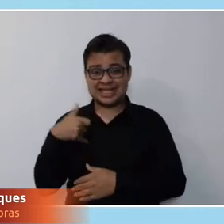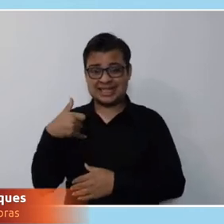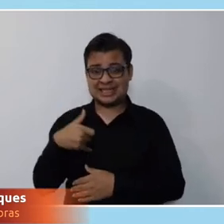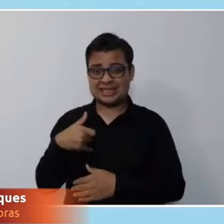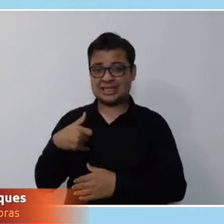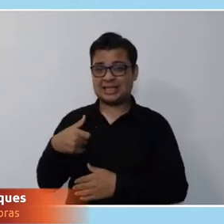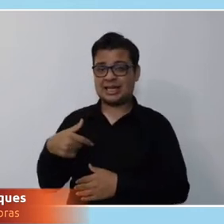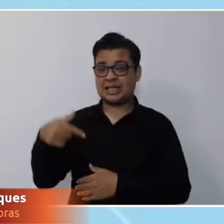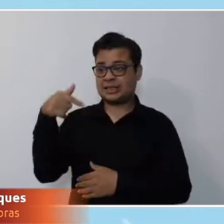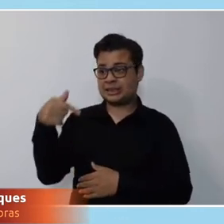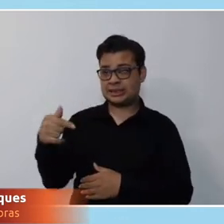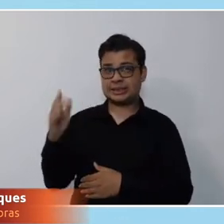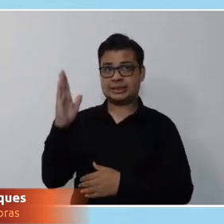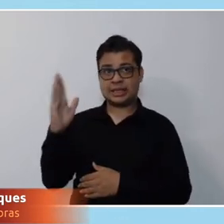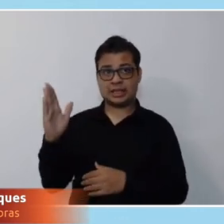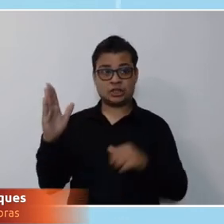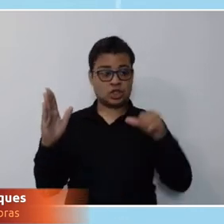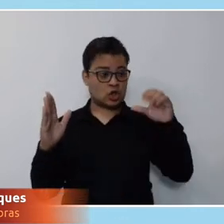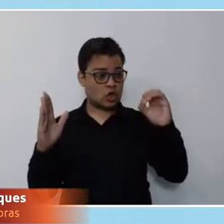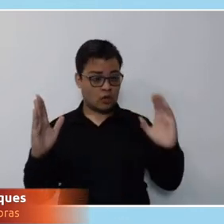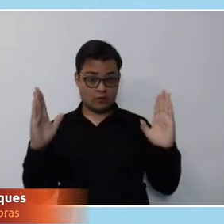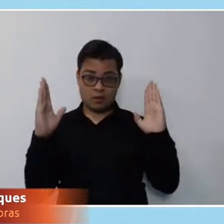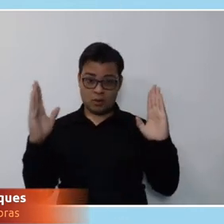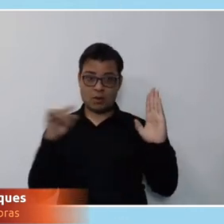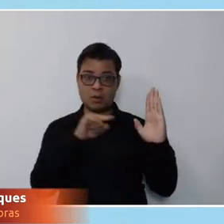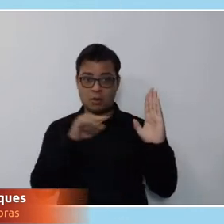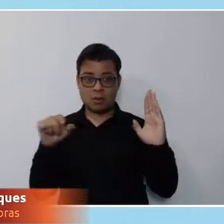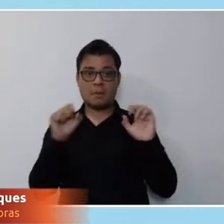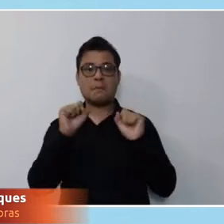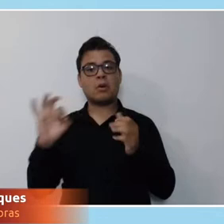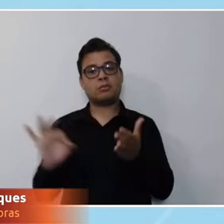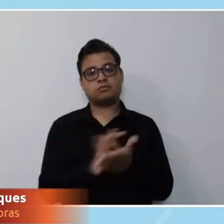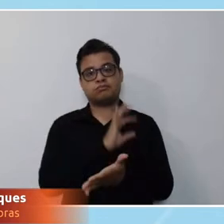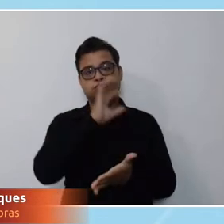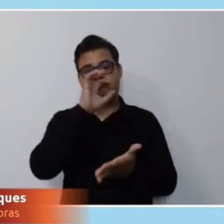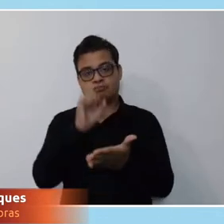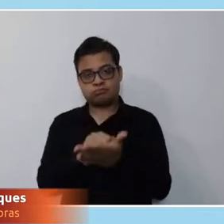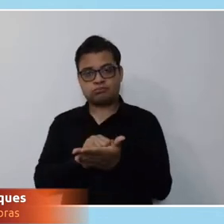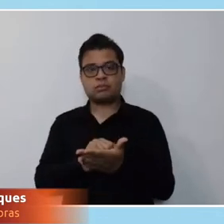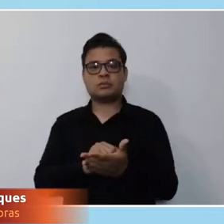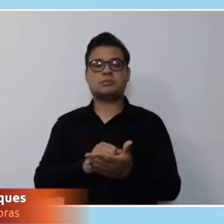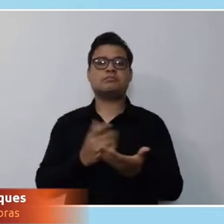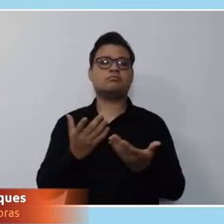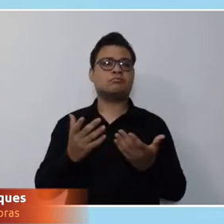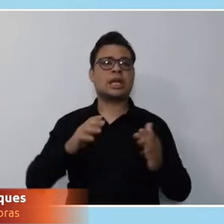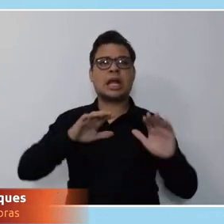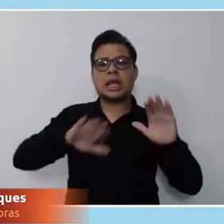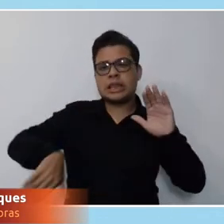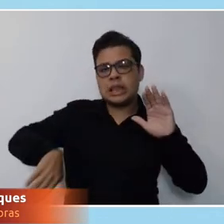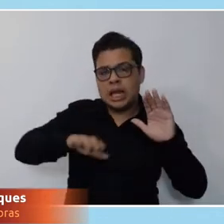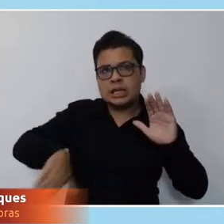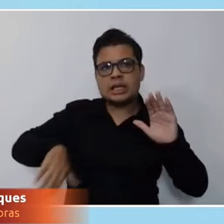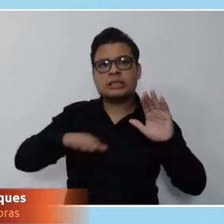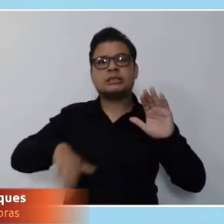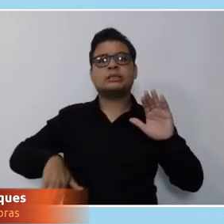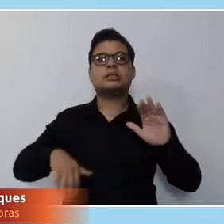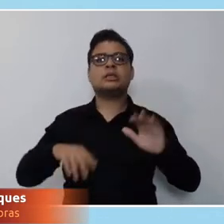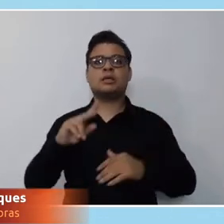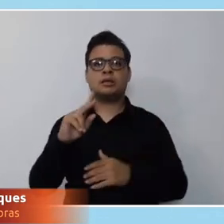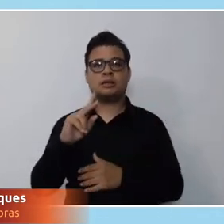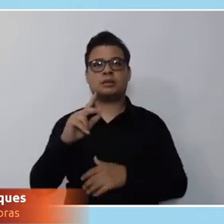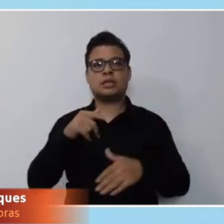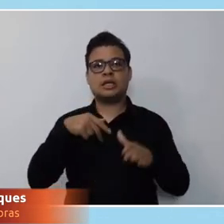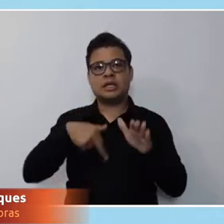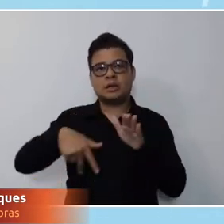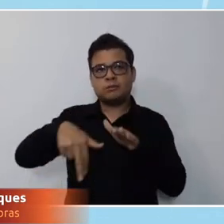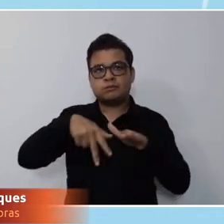de idade, pode se inscrever para esportes como natação, hidroginástica, treinamento